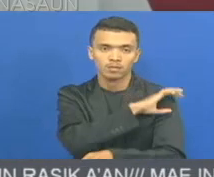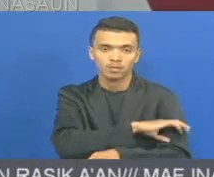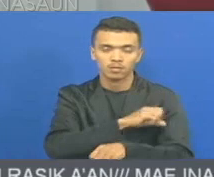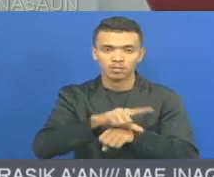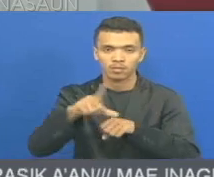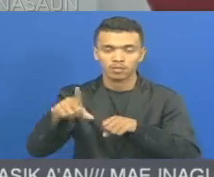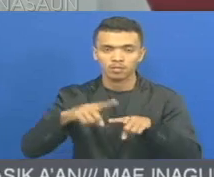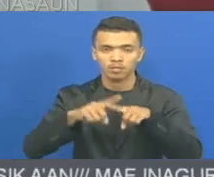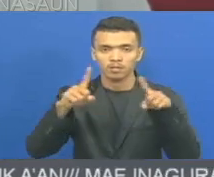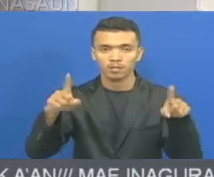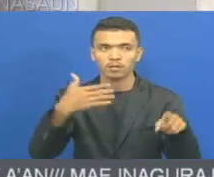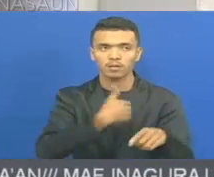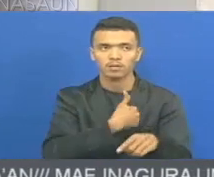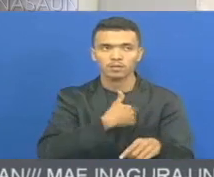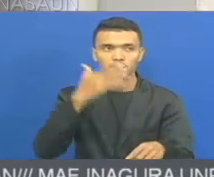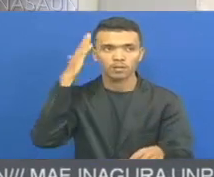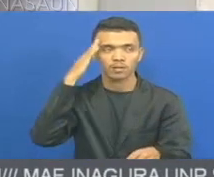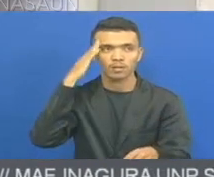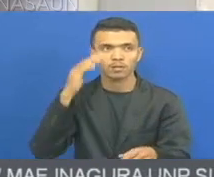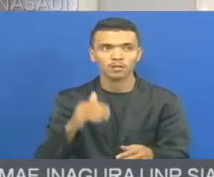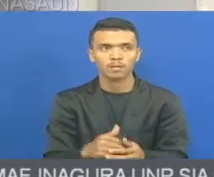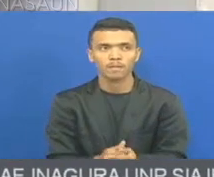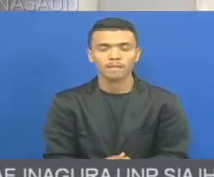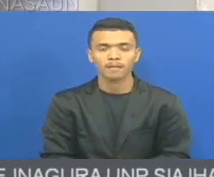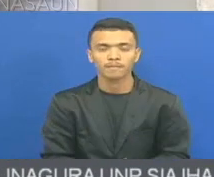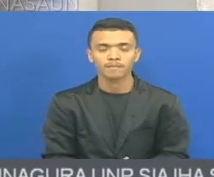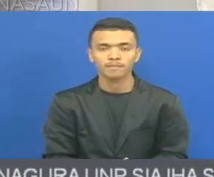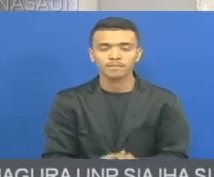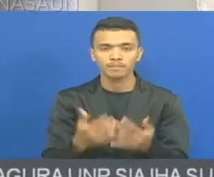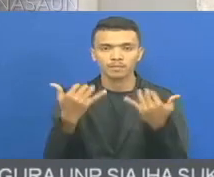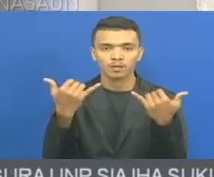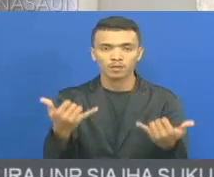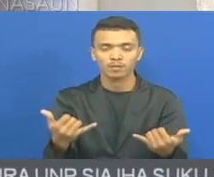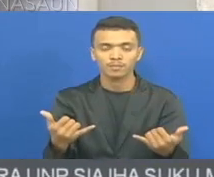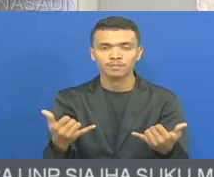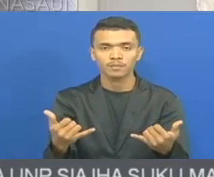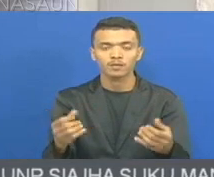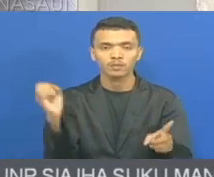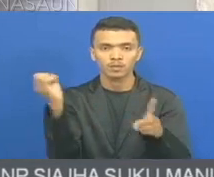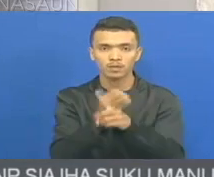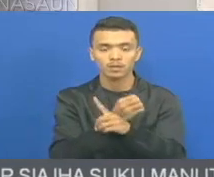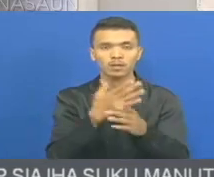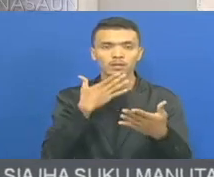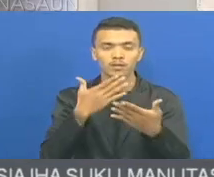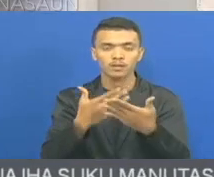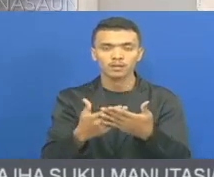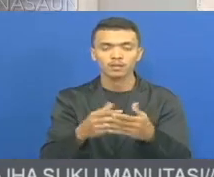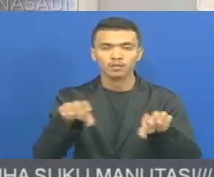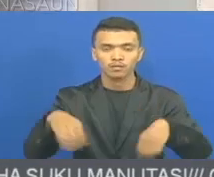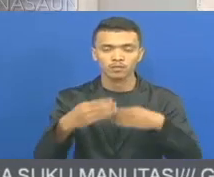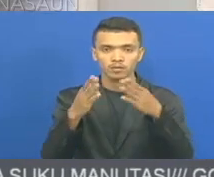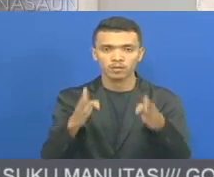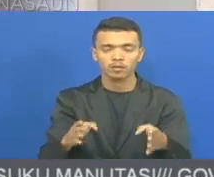da khatene a tamba ne o hin lorong oportunidade dia ami funcionari hotu hotu bele